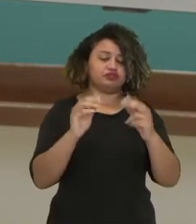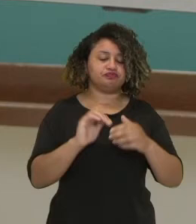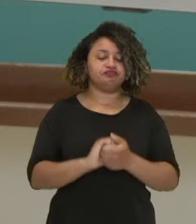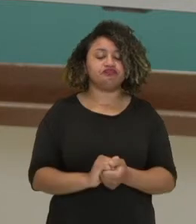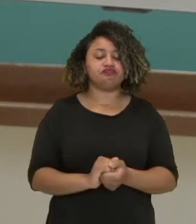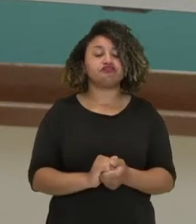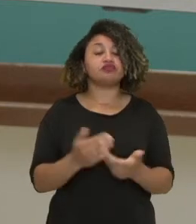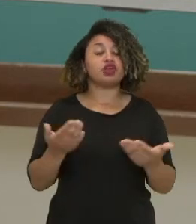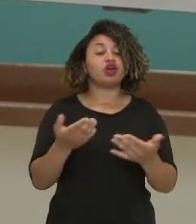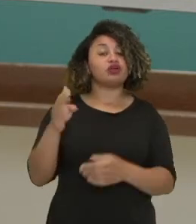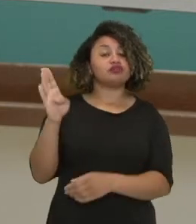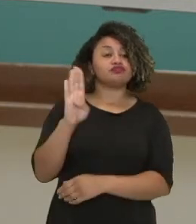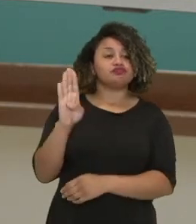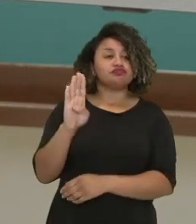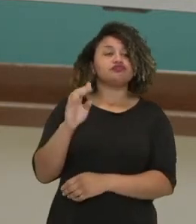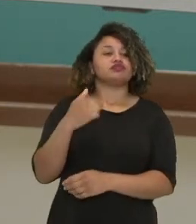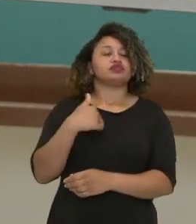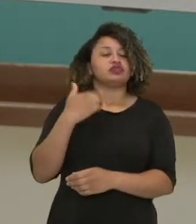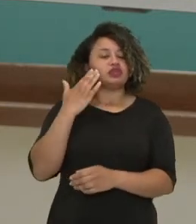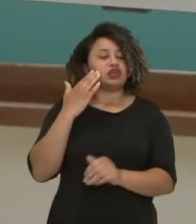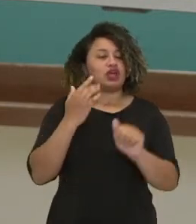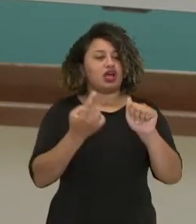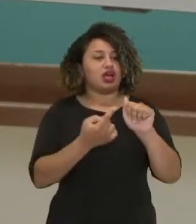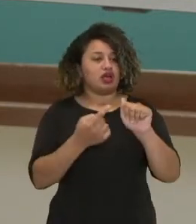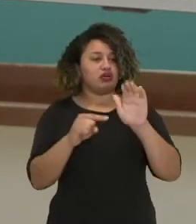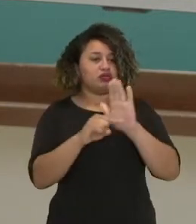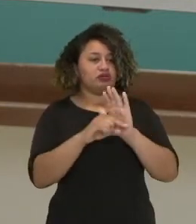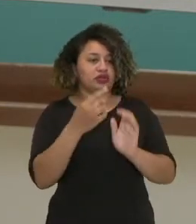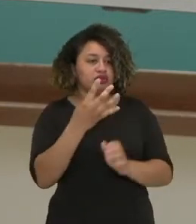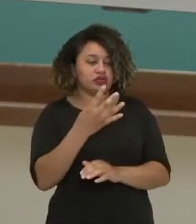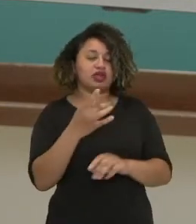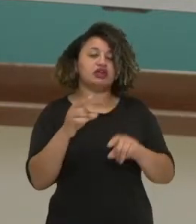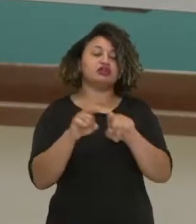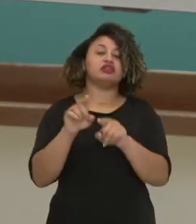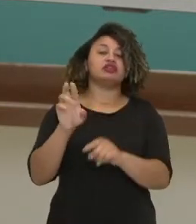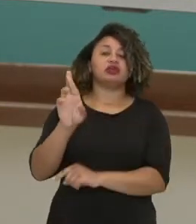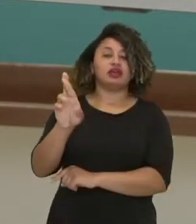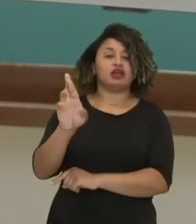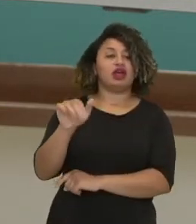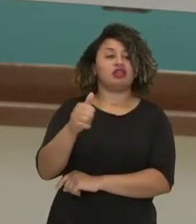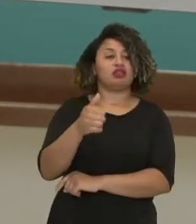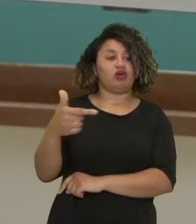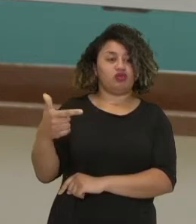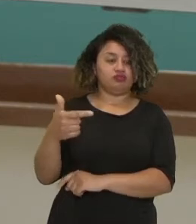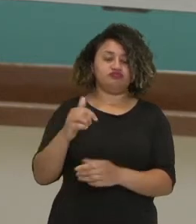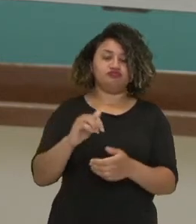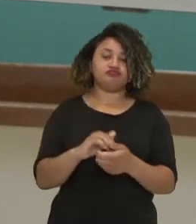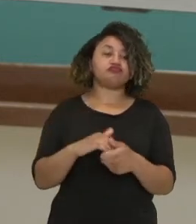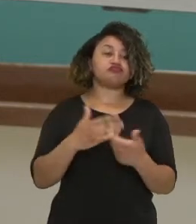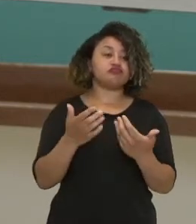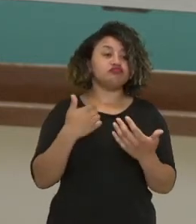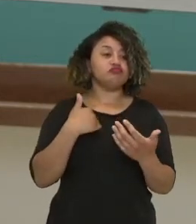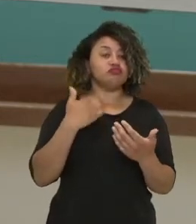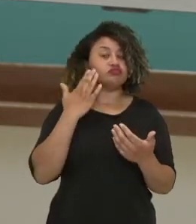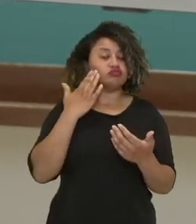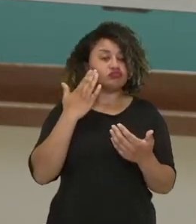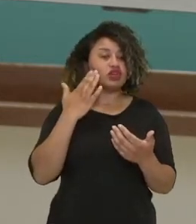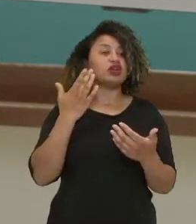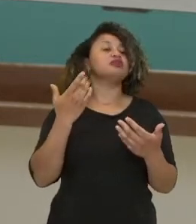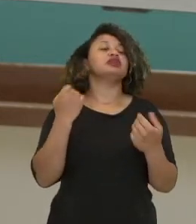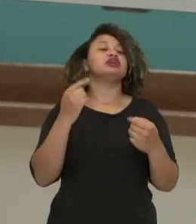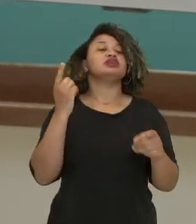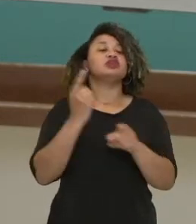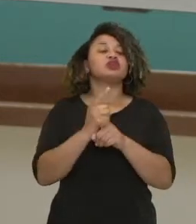Letra B. Conheço o meu A1, que é menos 4, e conheço a razão, que é 12. Então, eu já conheço a 1.